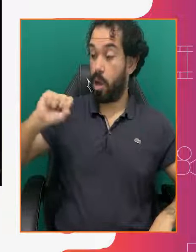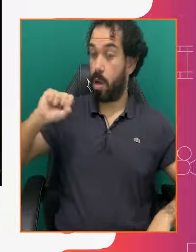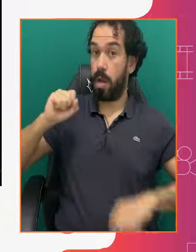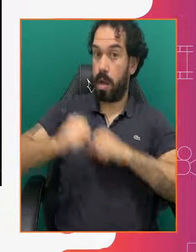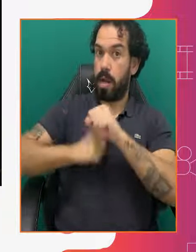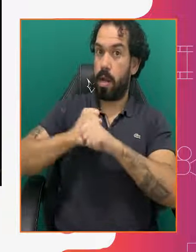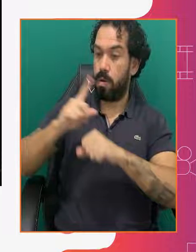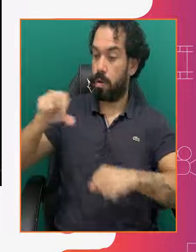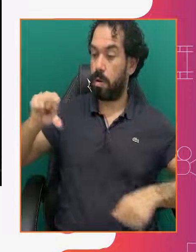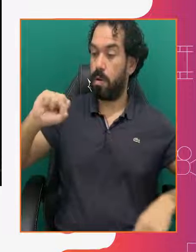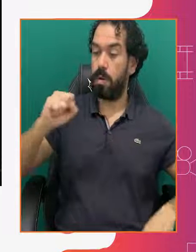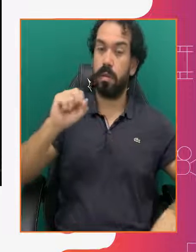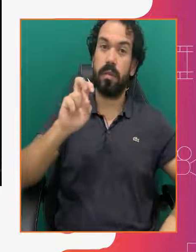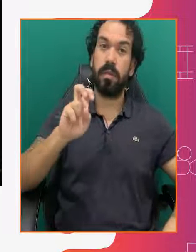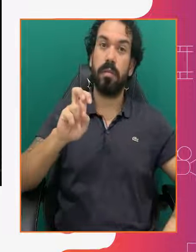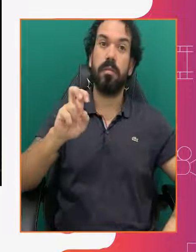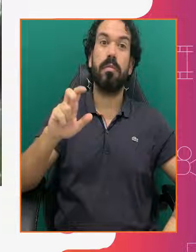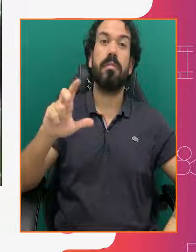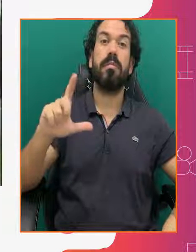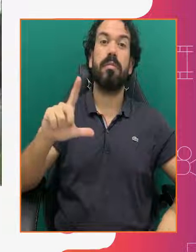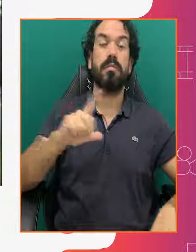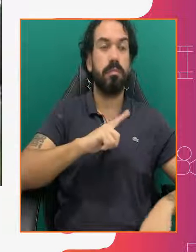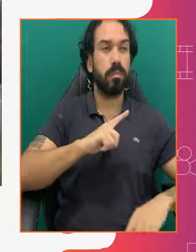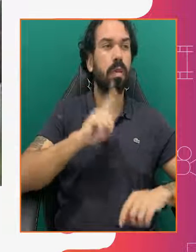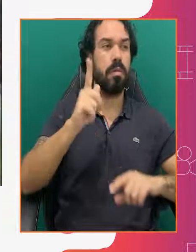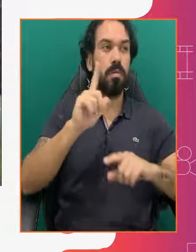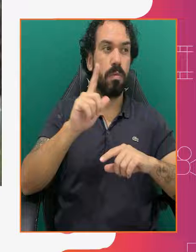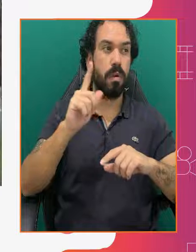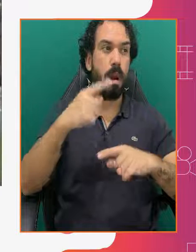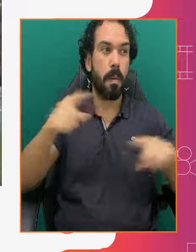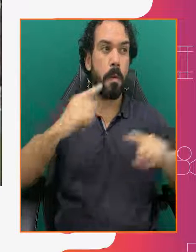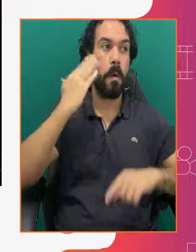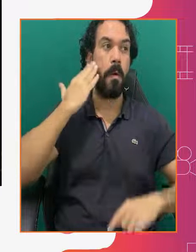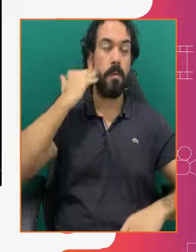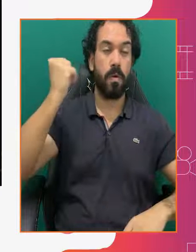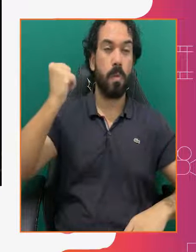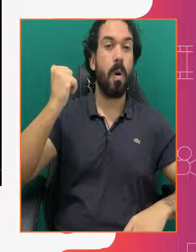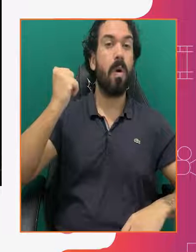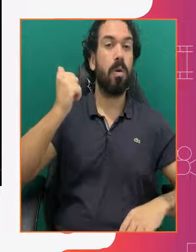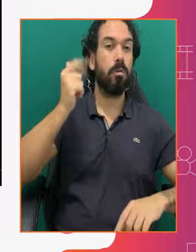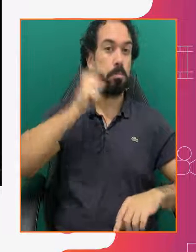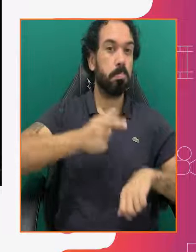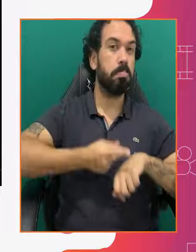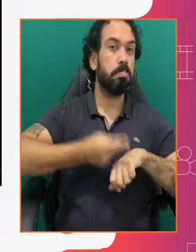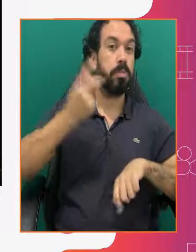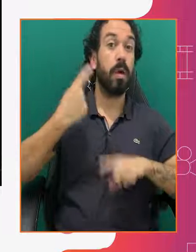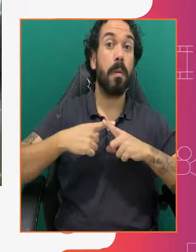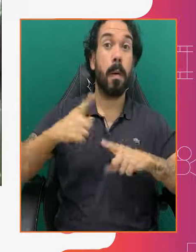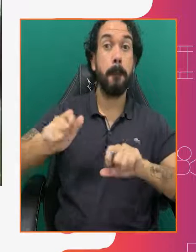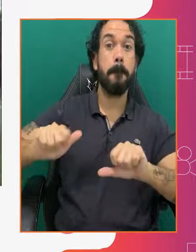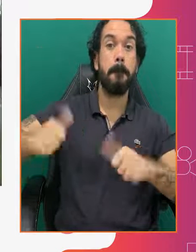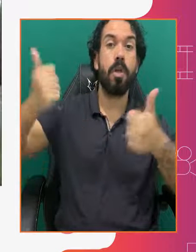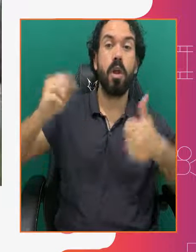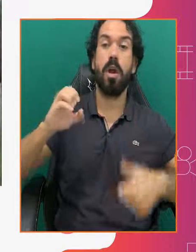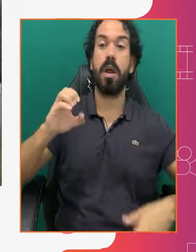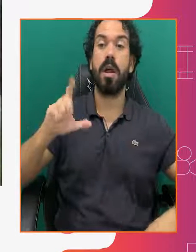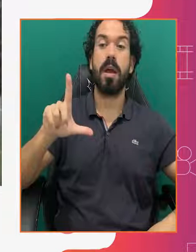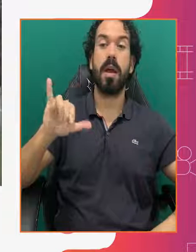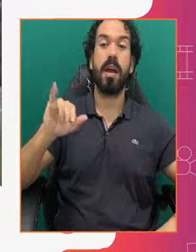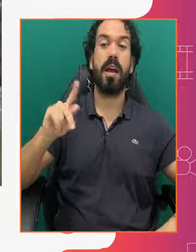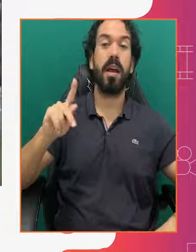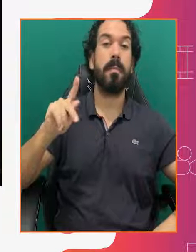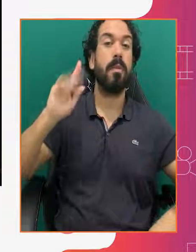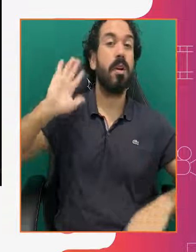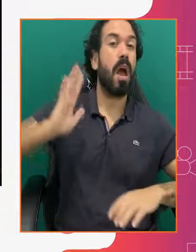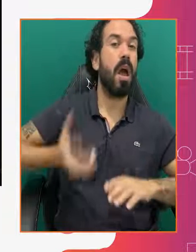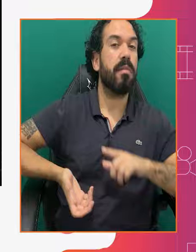1985, lançou o clipe Take On Me, que teve uma repercussão muito positiva e premiada, sendo considerado um dos melhores clipes